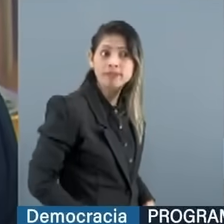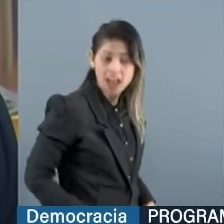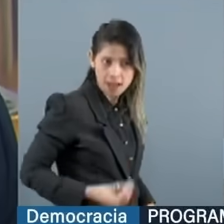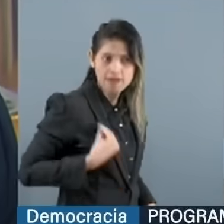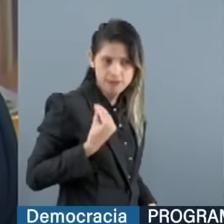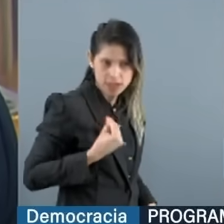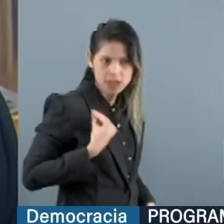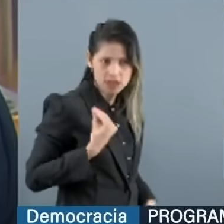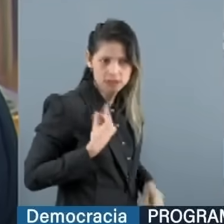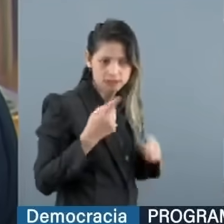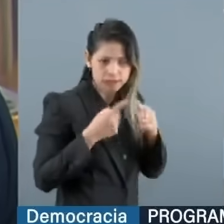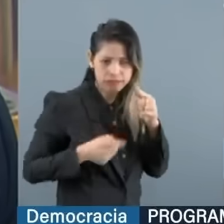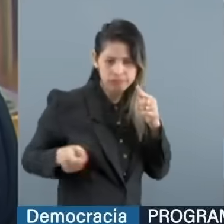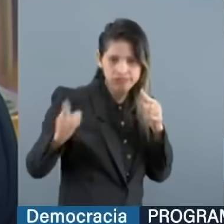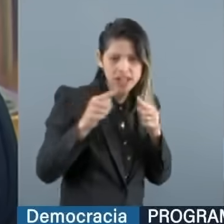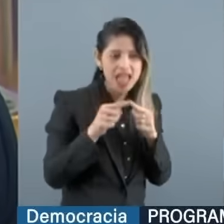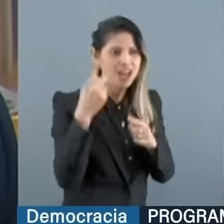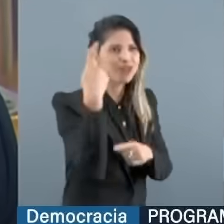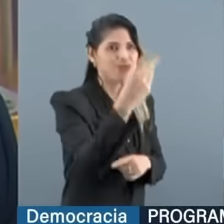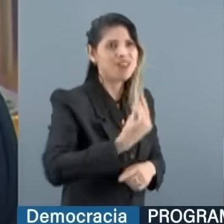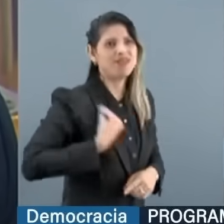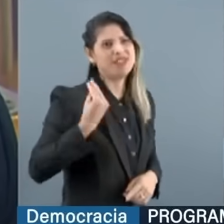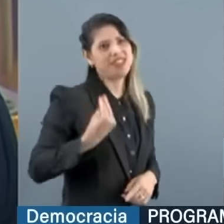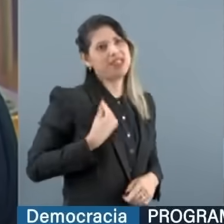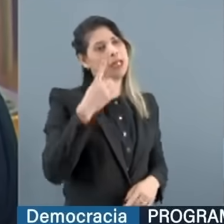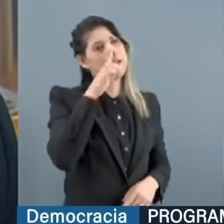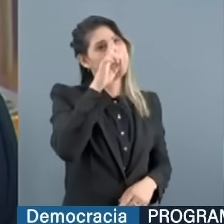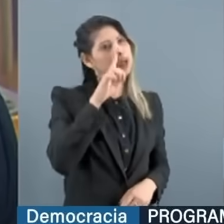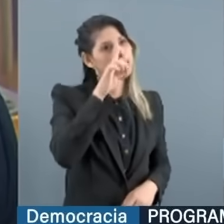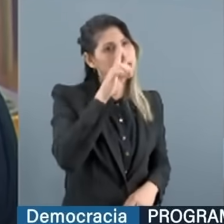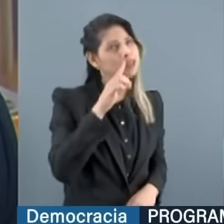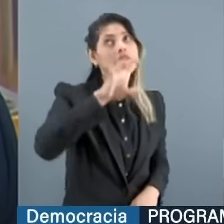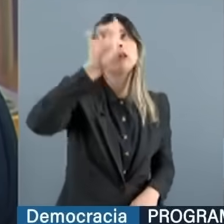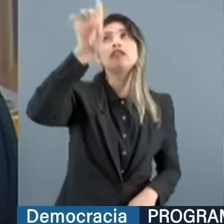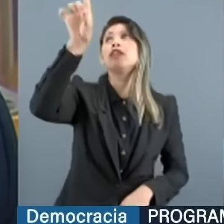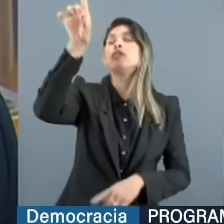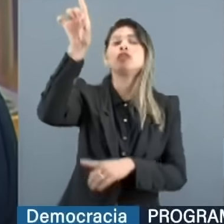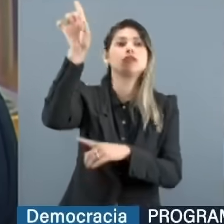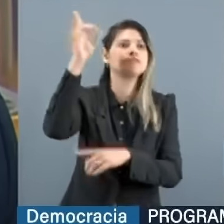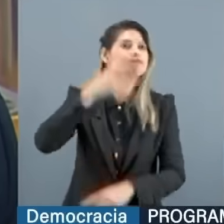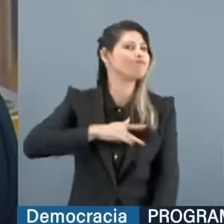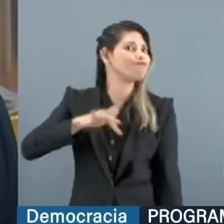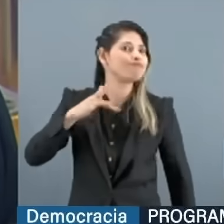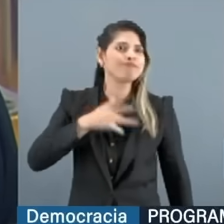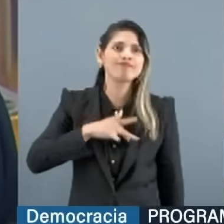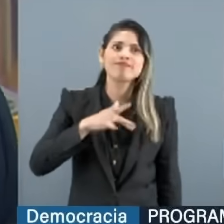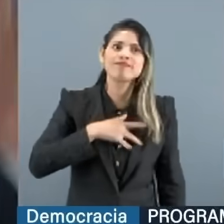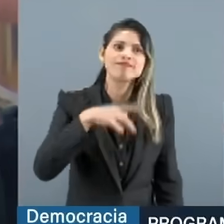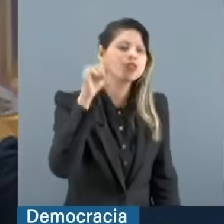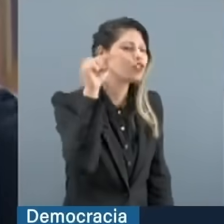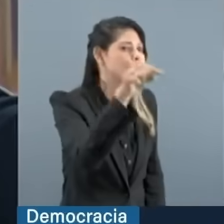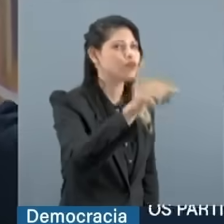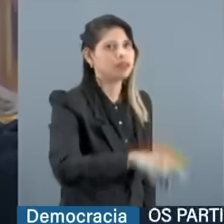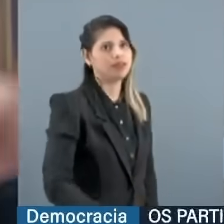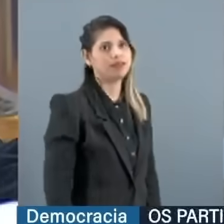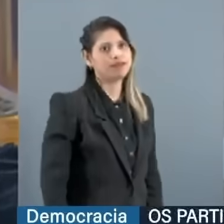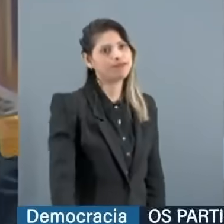volta e é a tua vida que está em risco. Que Deus tenha misericórdia de você. Pense